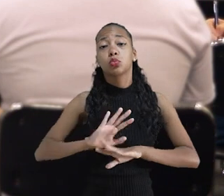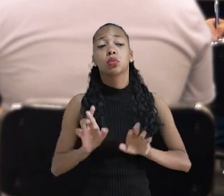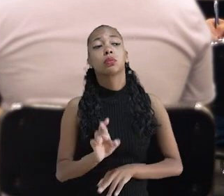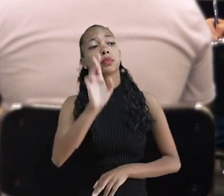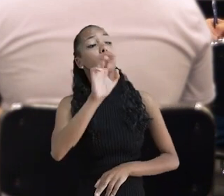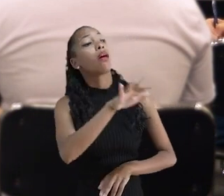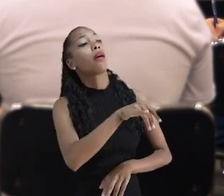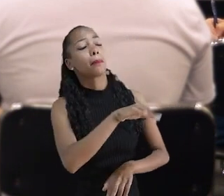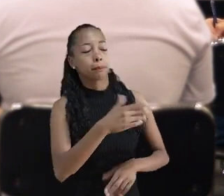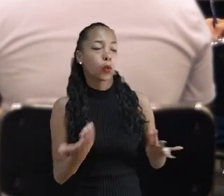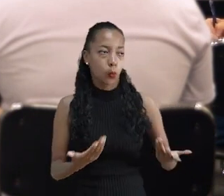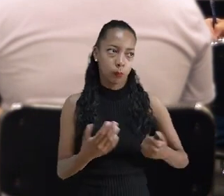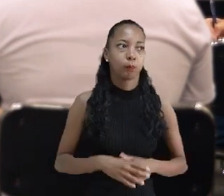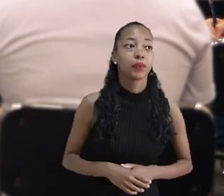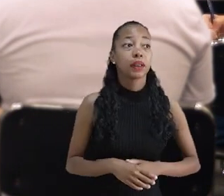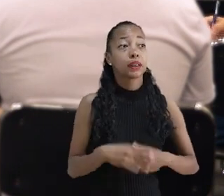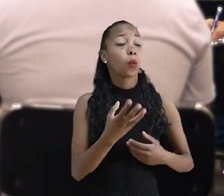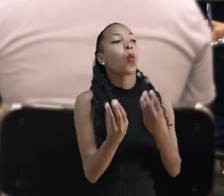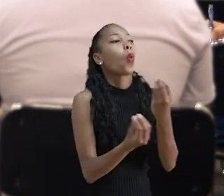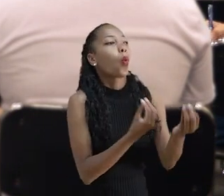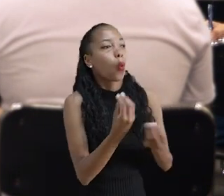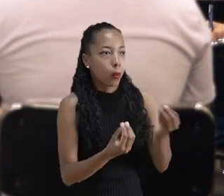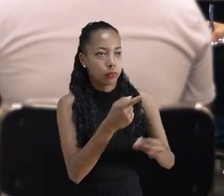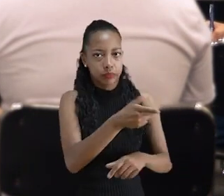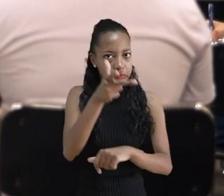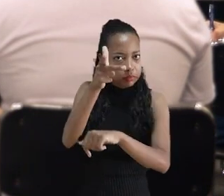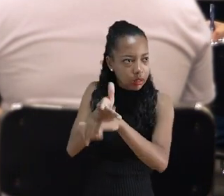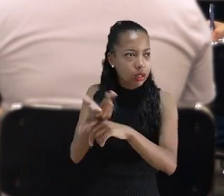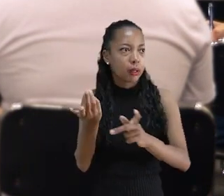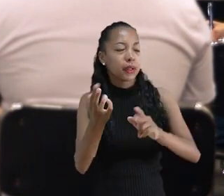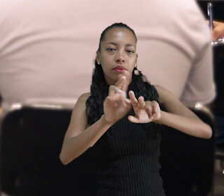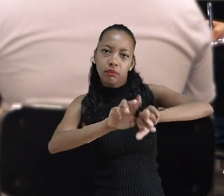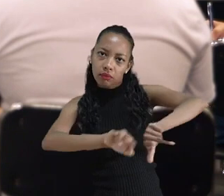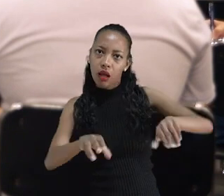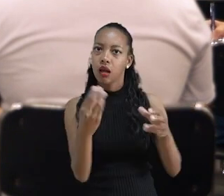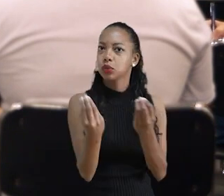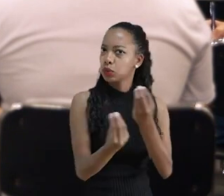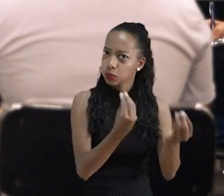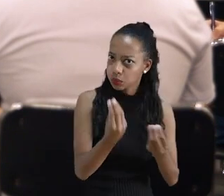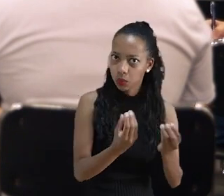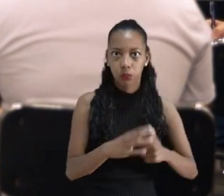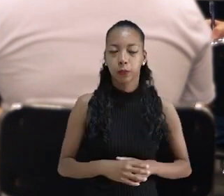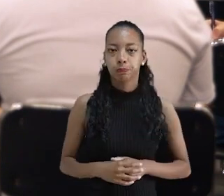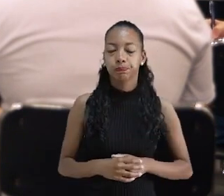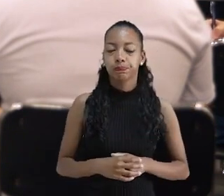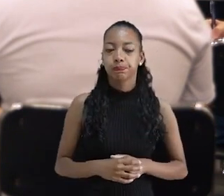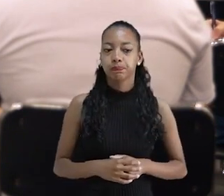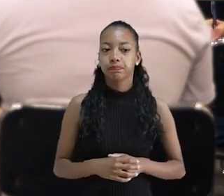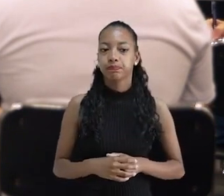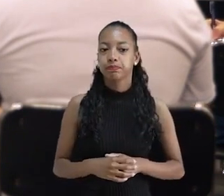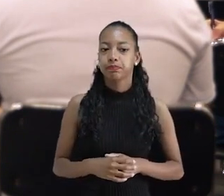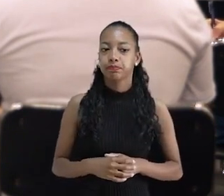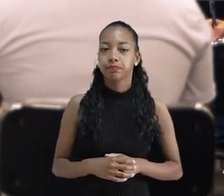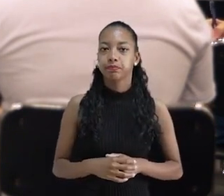as situações mesmo né de falar Olha é as questões técnicas né que eles não conheciam mas também e principalmente de apresentar